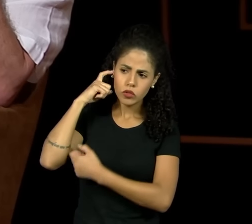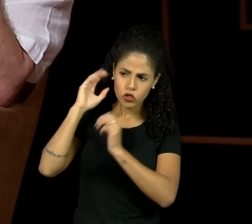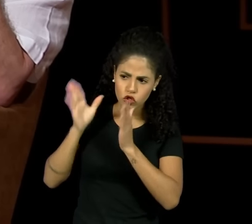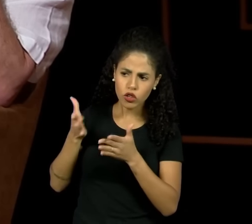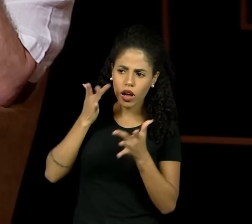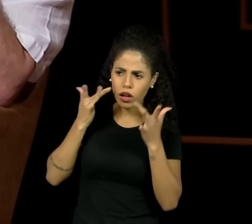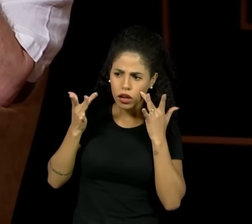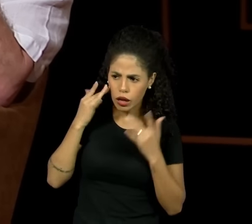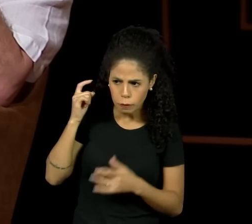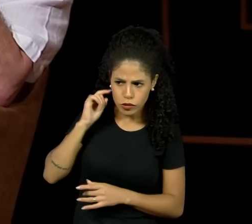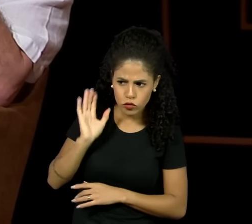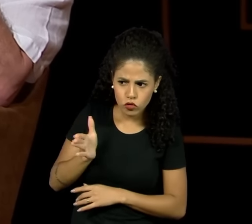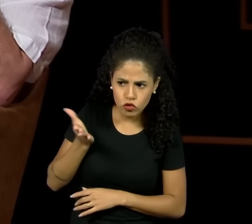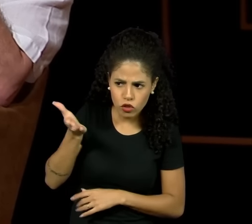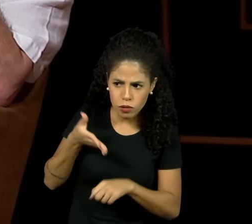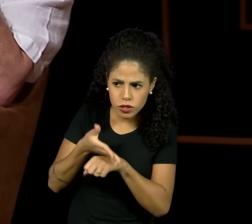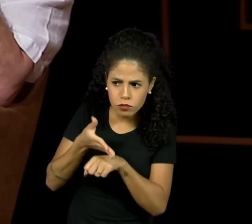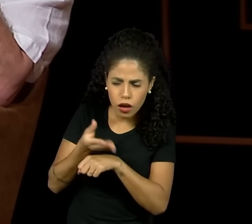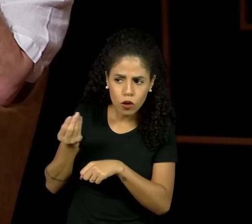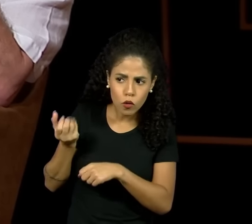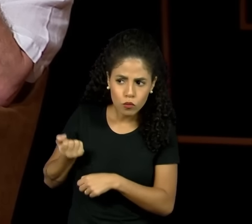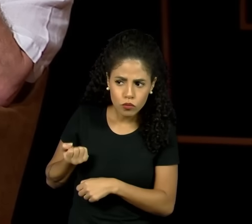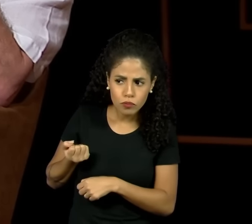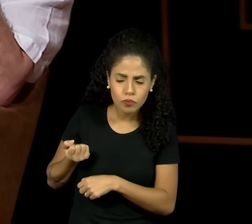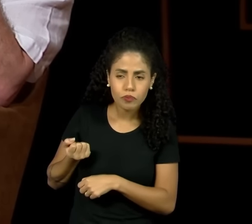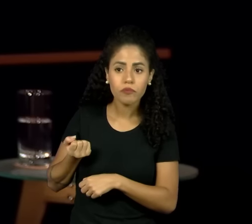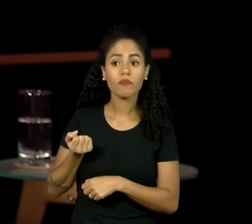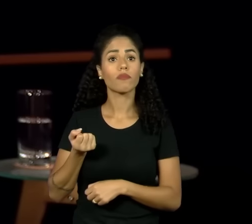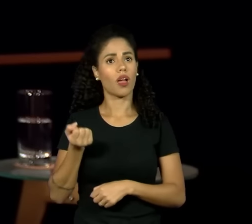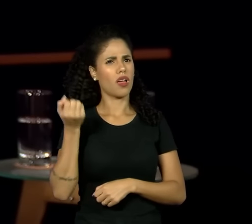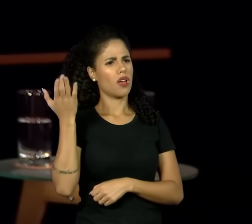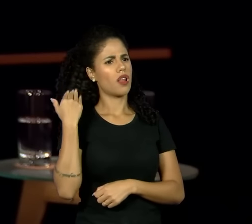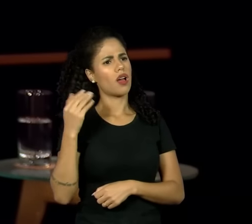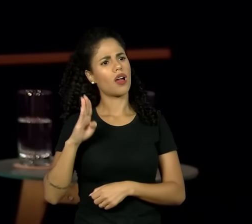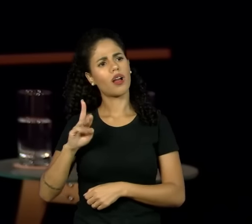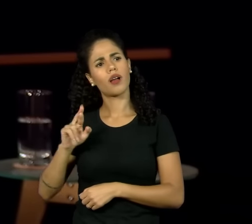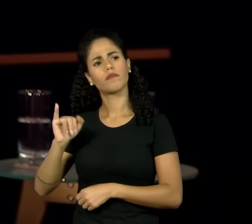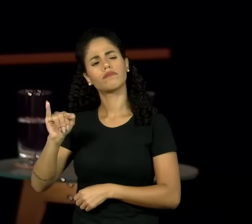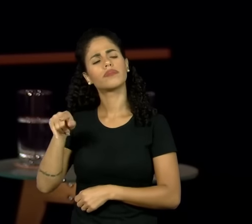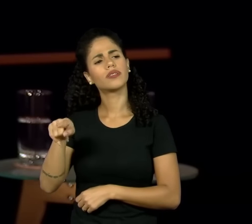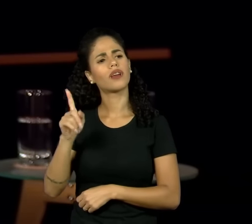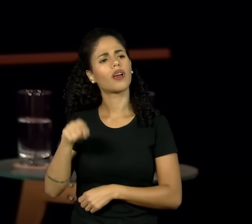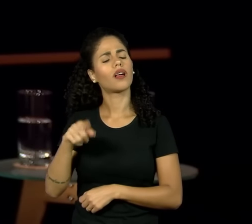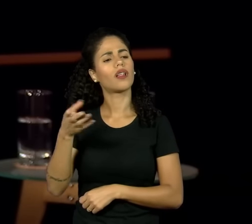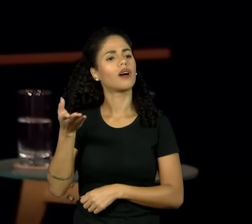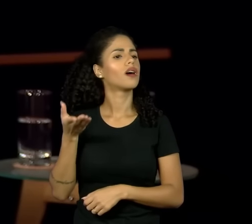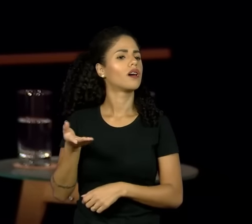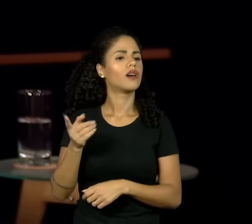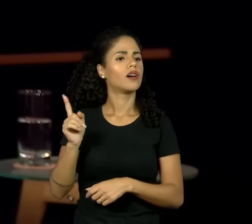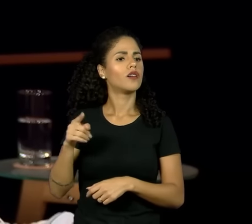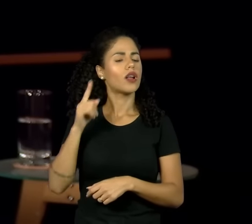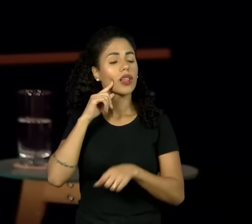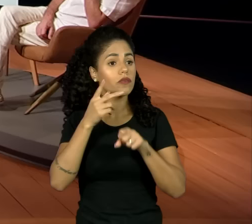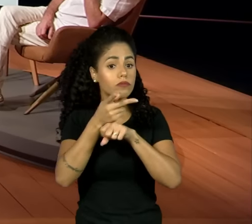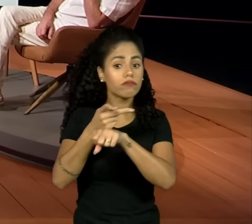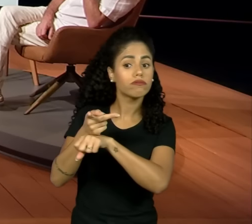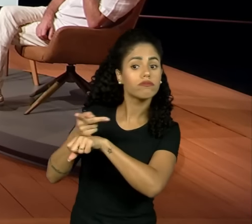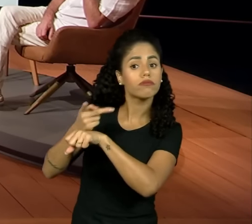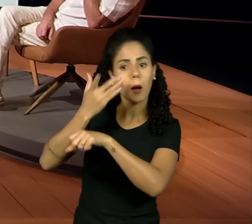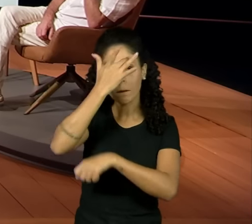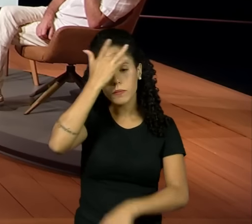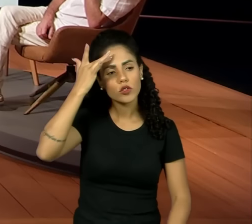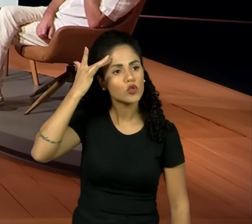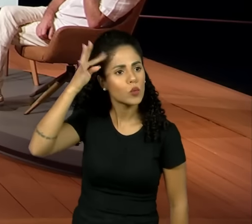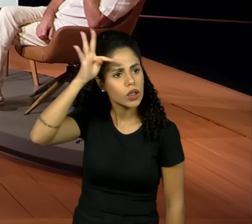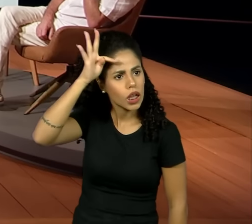dramaturgia tal e eh nessa época acho que abri Inclusive era ela era uma era uma caçadora de talentos para